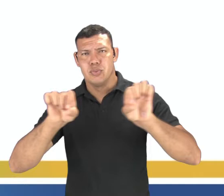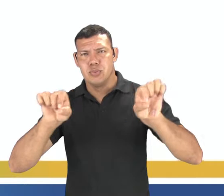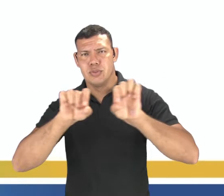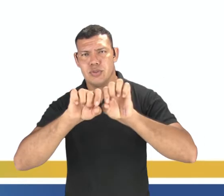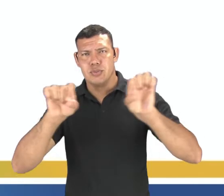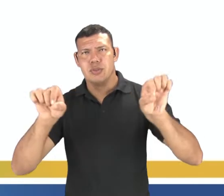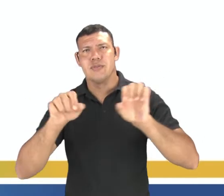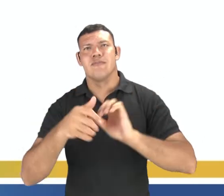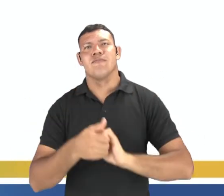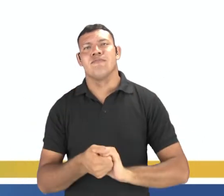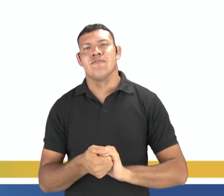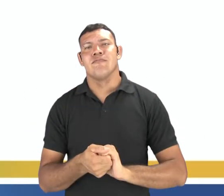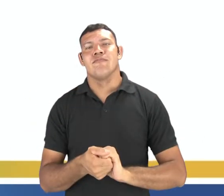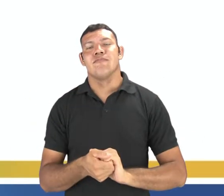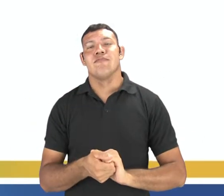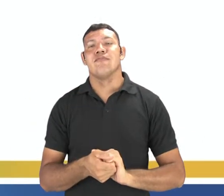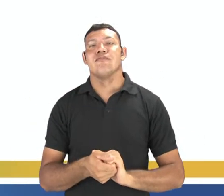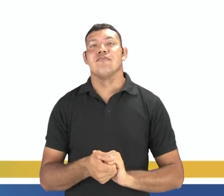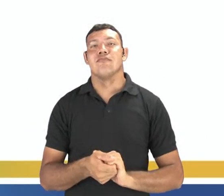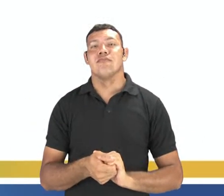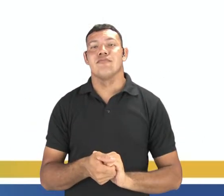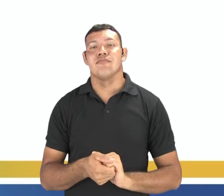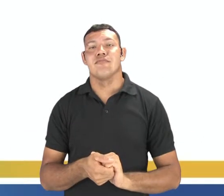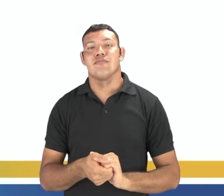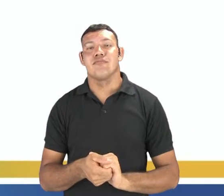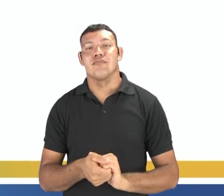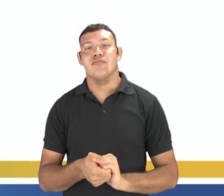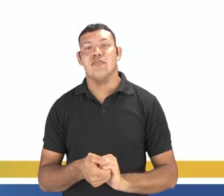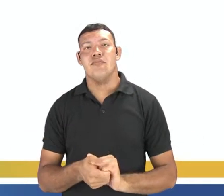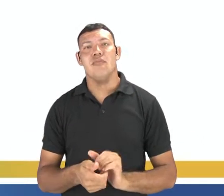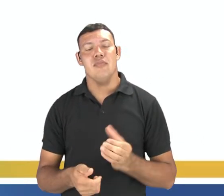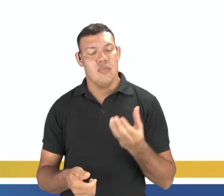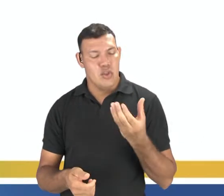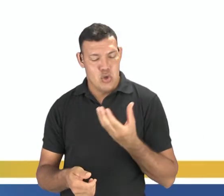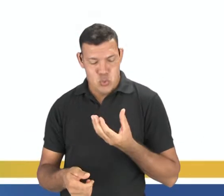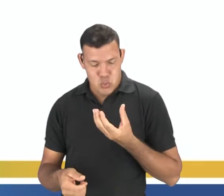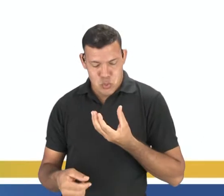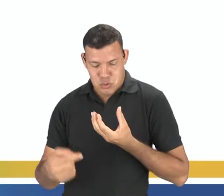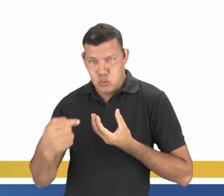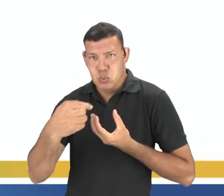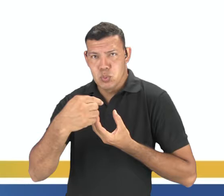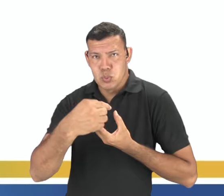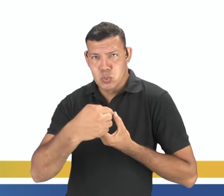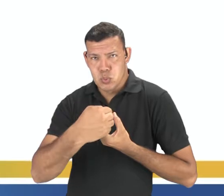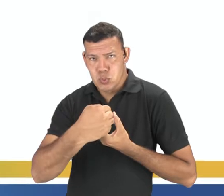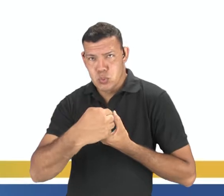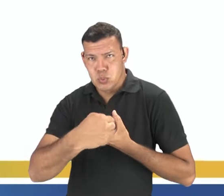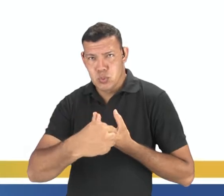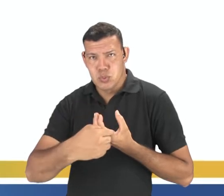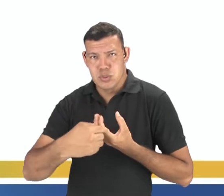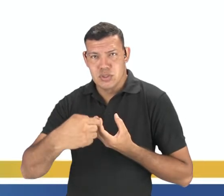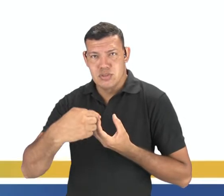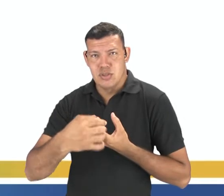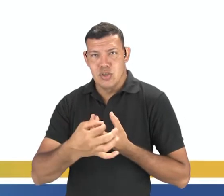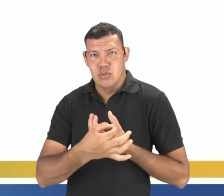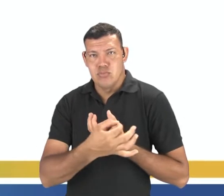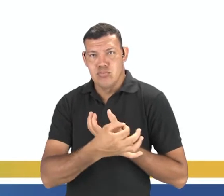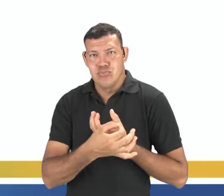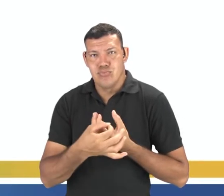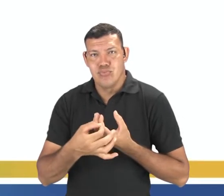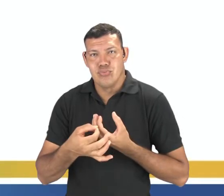Os ductos genitais, eles são tubos cuja função é produzir, a produção, onde acontece a produção